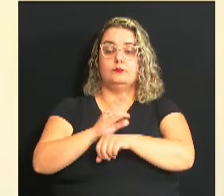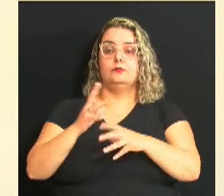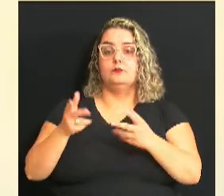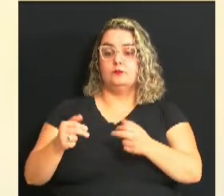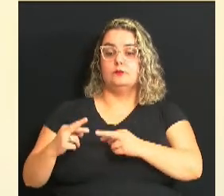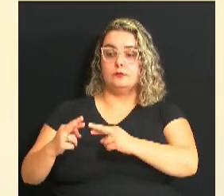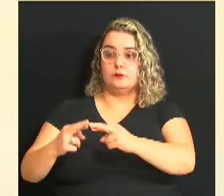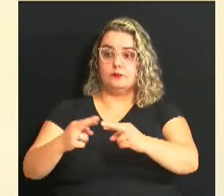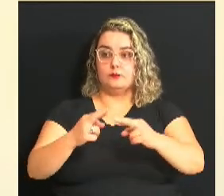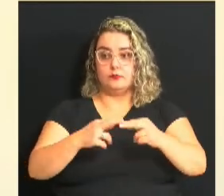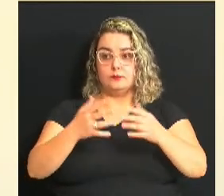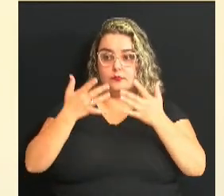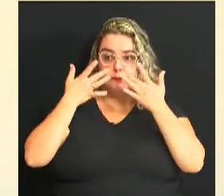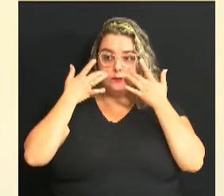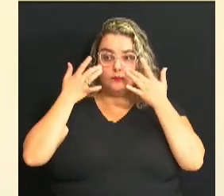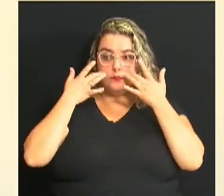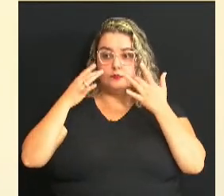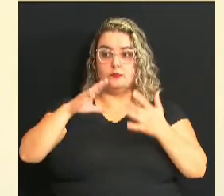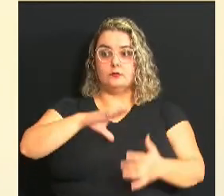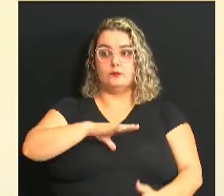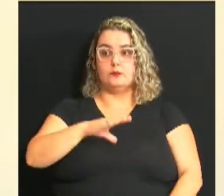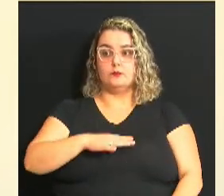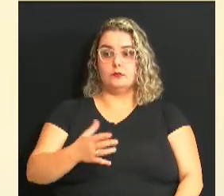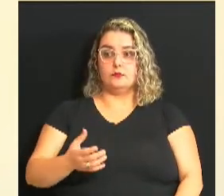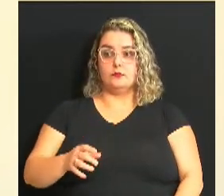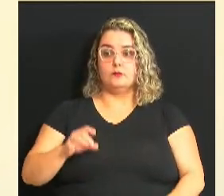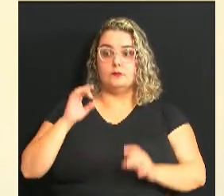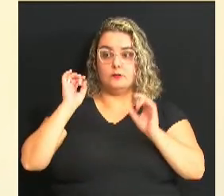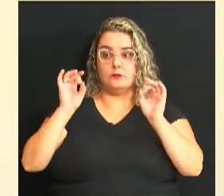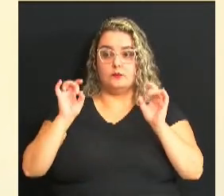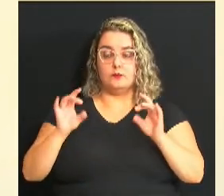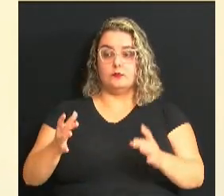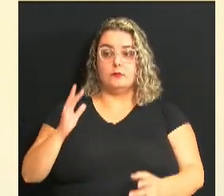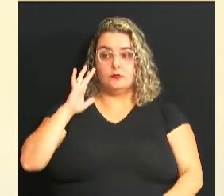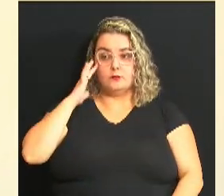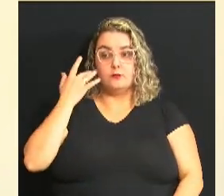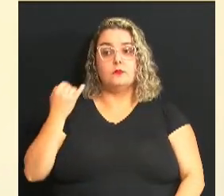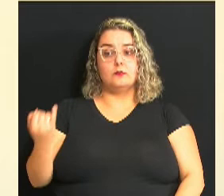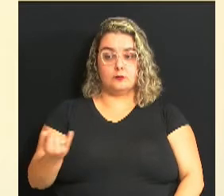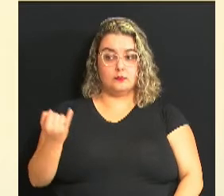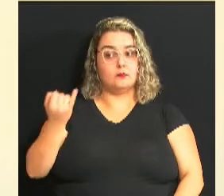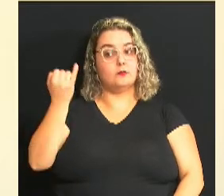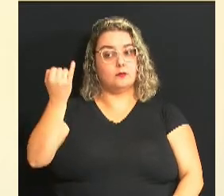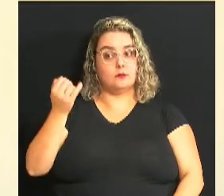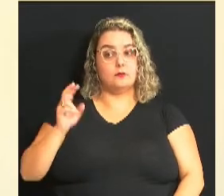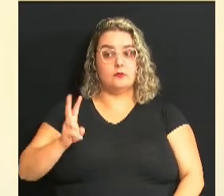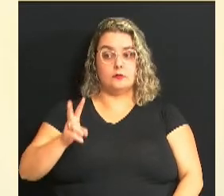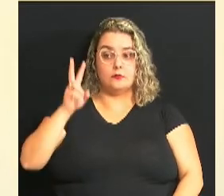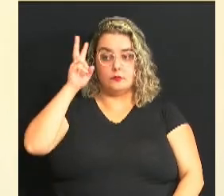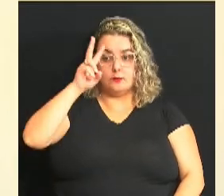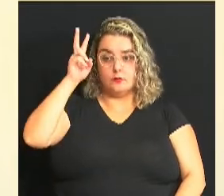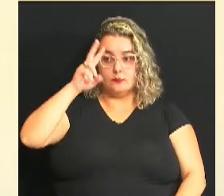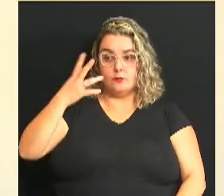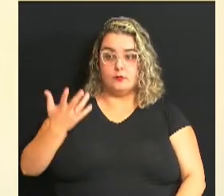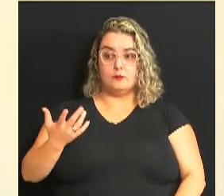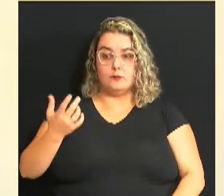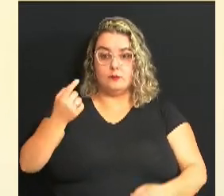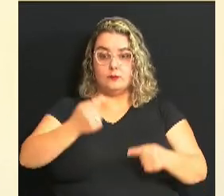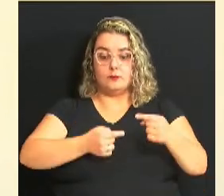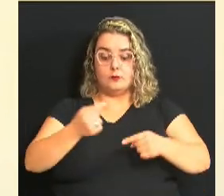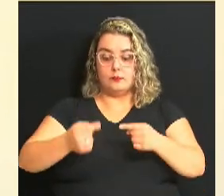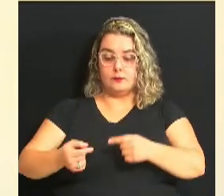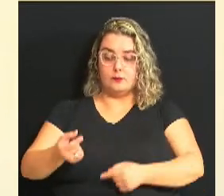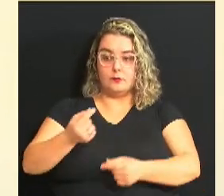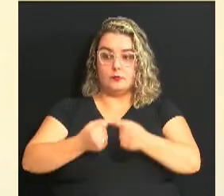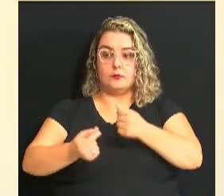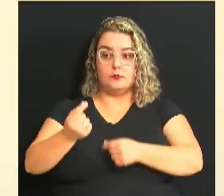de teatros municipais, especialmente. E acho que isso é uma coisa bem importante da gente sempre lembrar. É uma disputa de orçamento, a